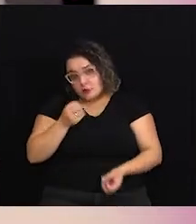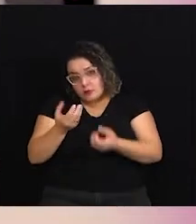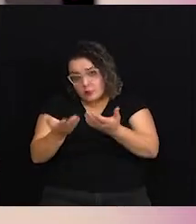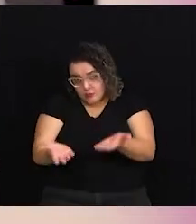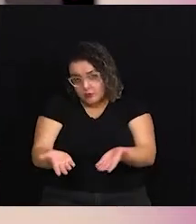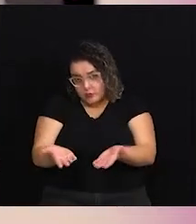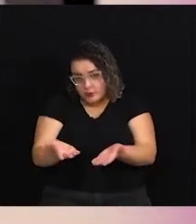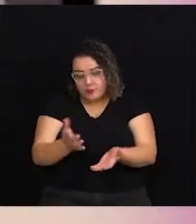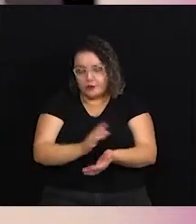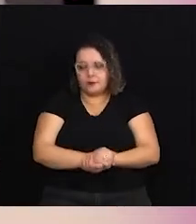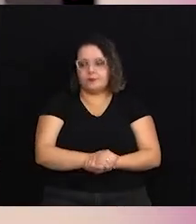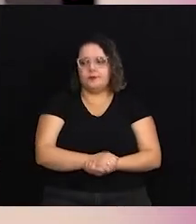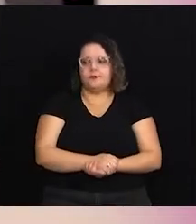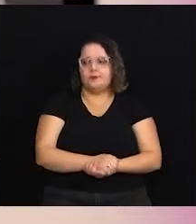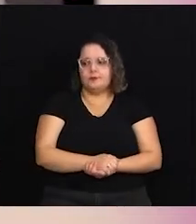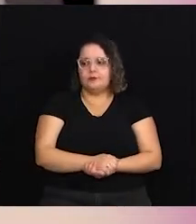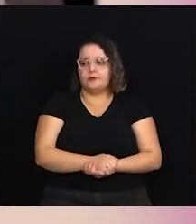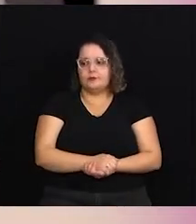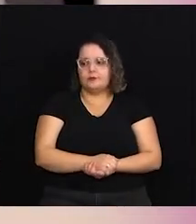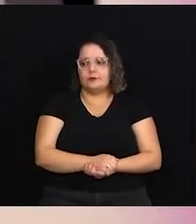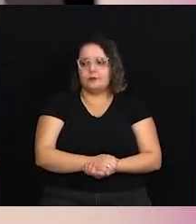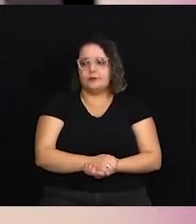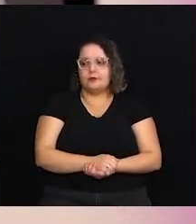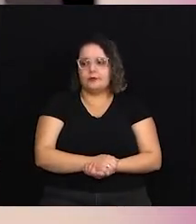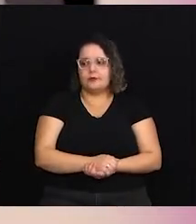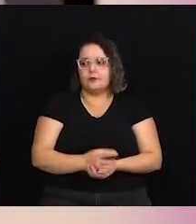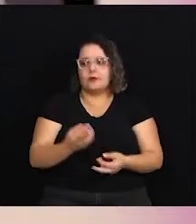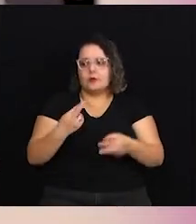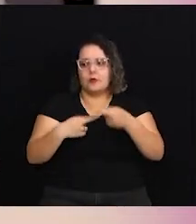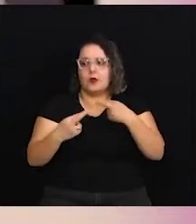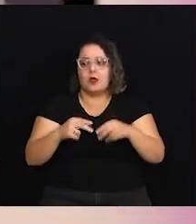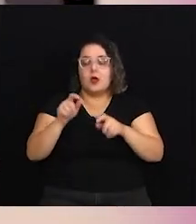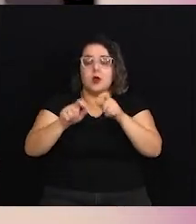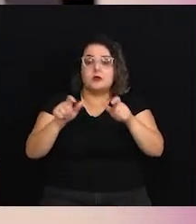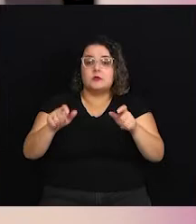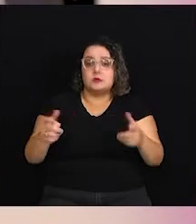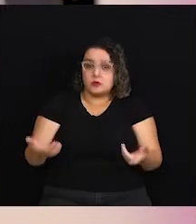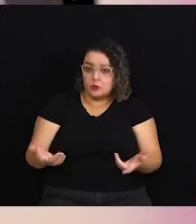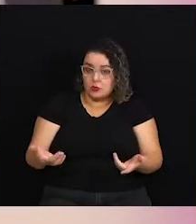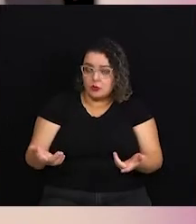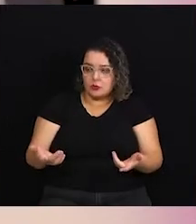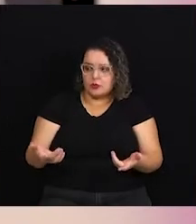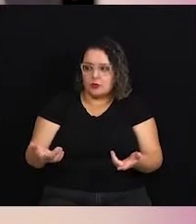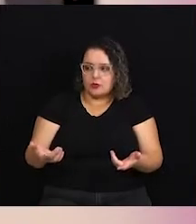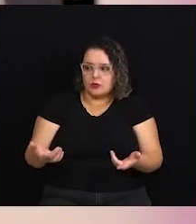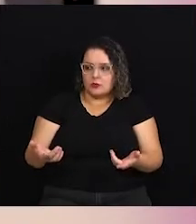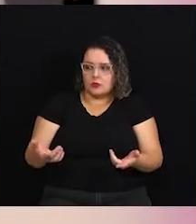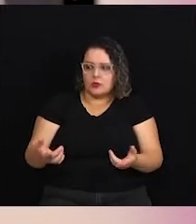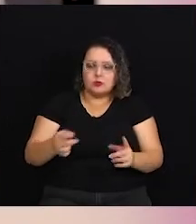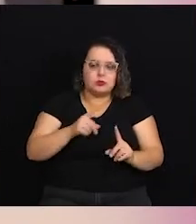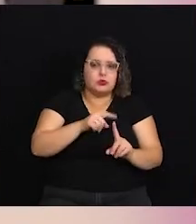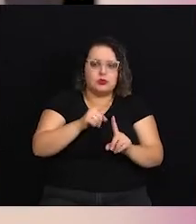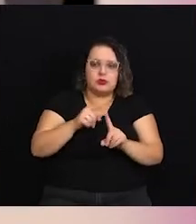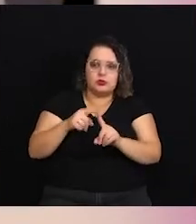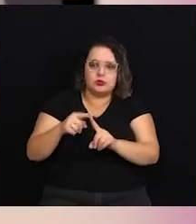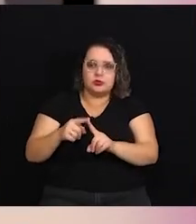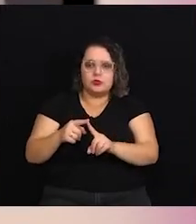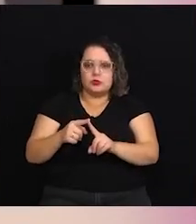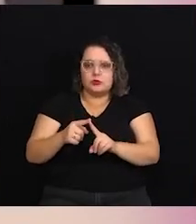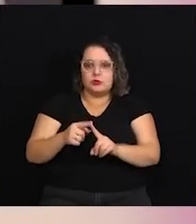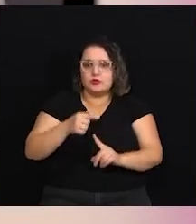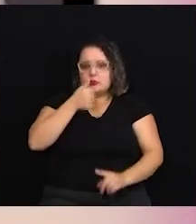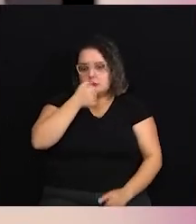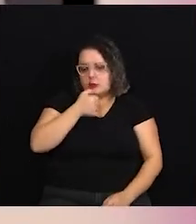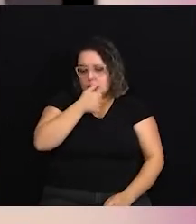vocês porque é relaciona-se sobretudo as pessoas estão fazendo algum tipo de dieta